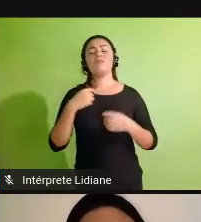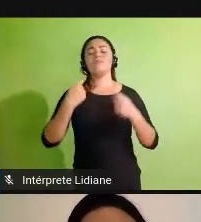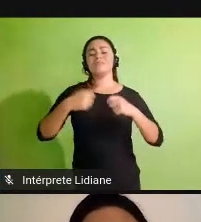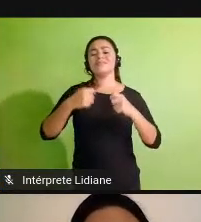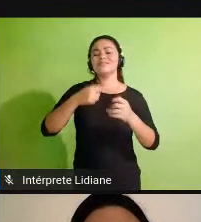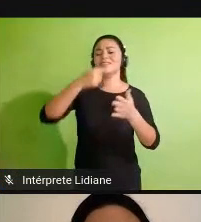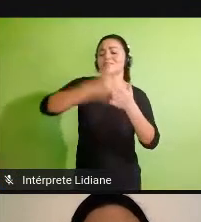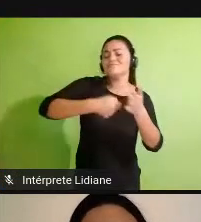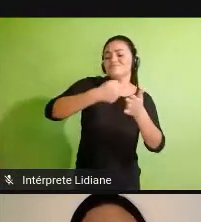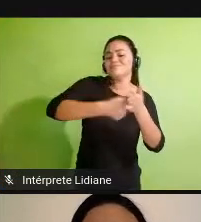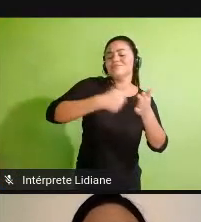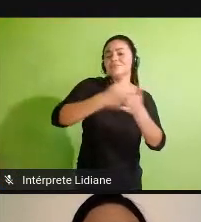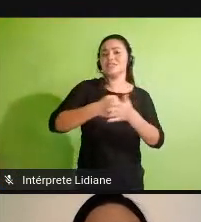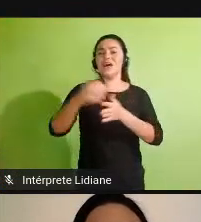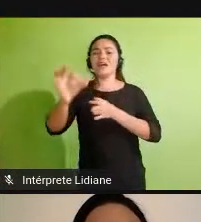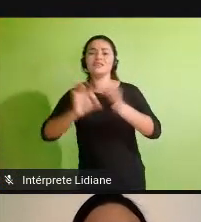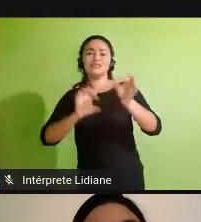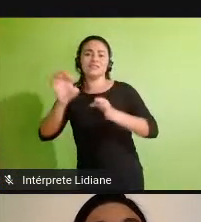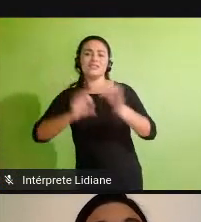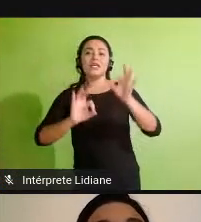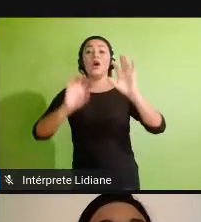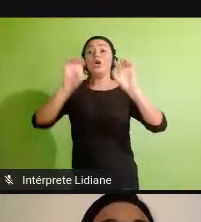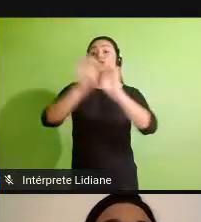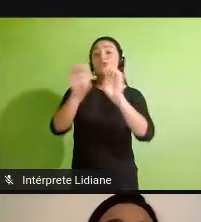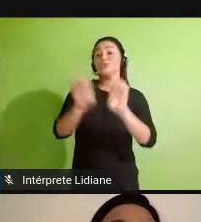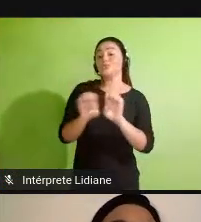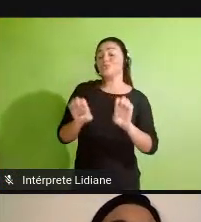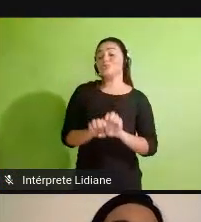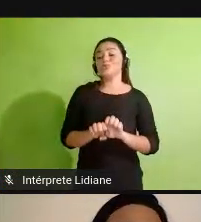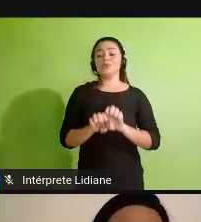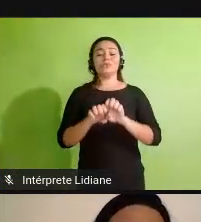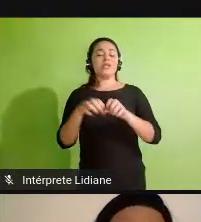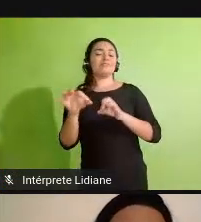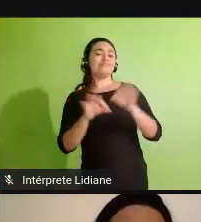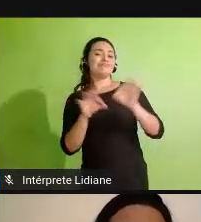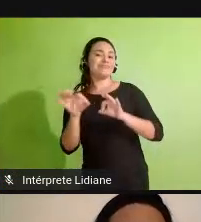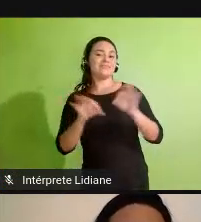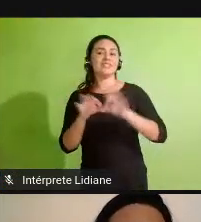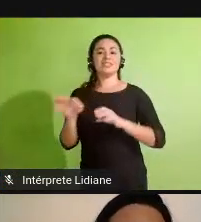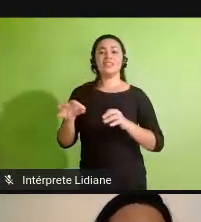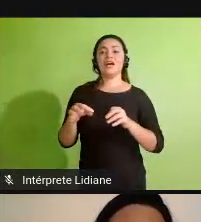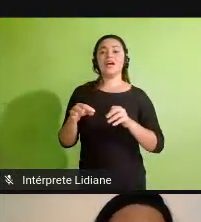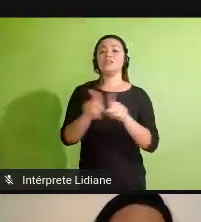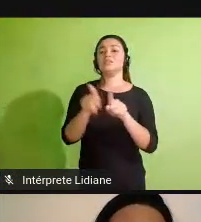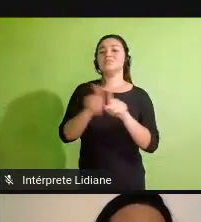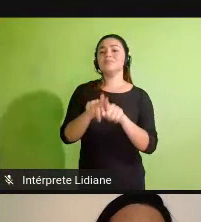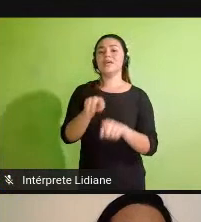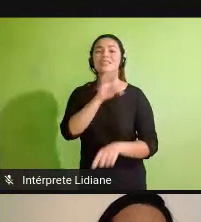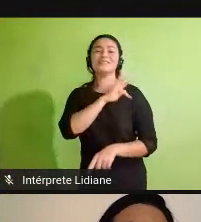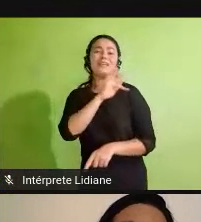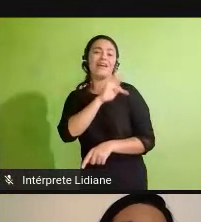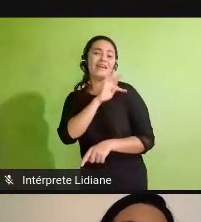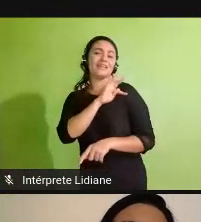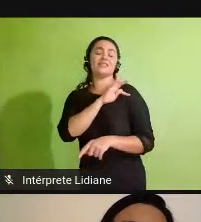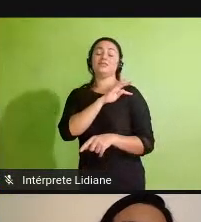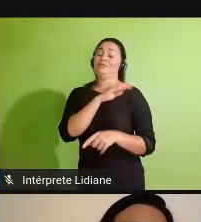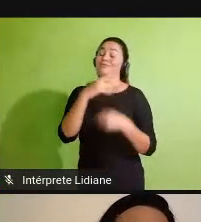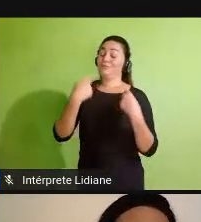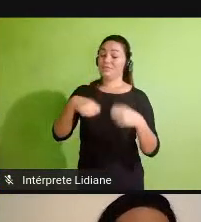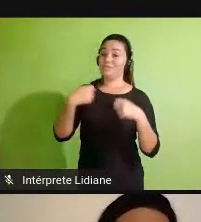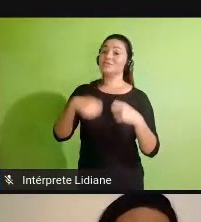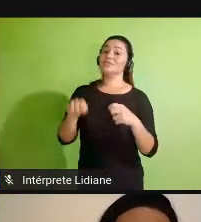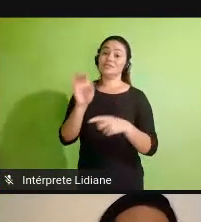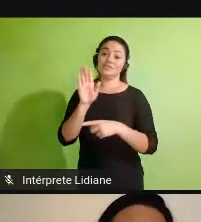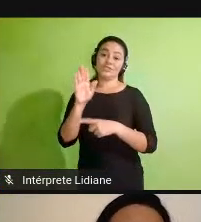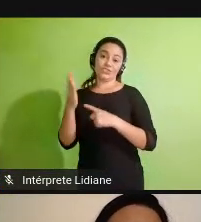foi uma pesquisa financiada. E também dessa parte mais técnica, né, de subsídio técnico. Foi aí que eu entrei em contato com